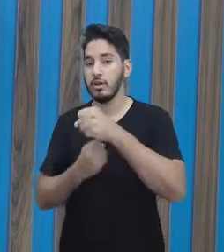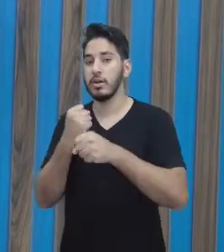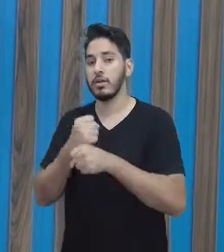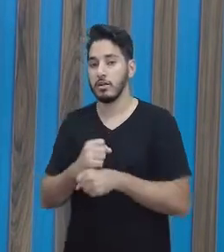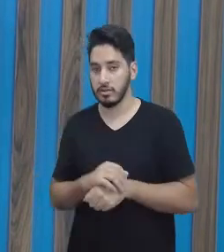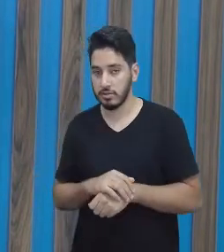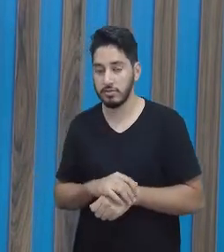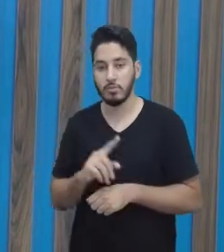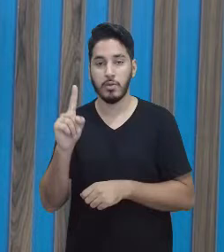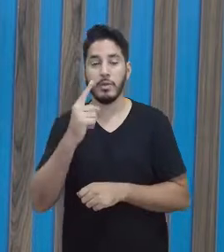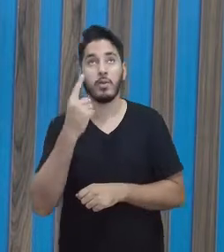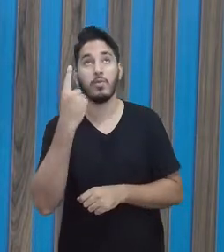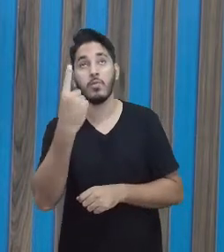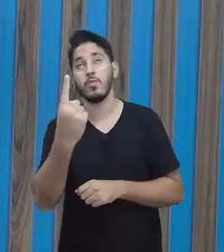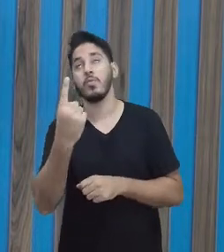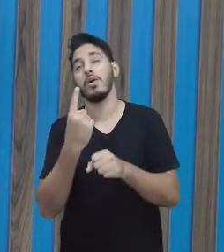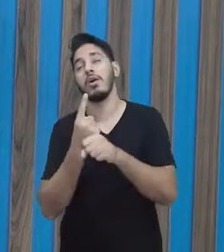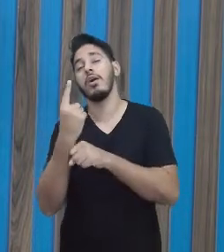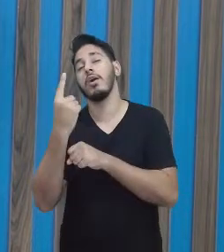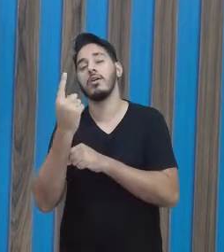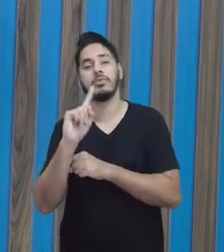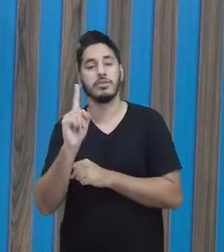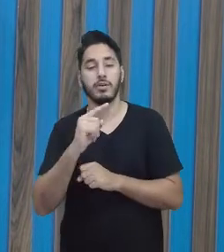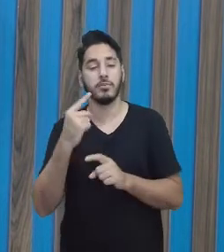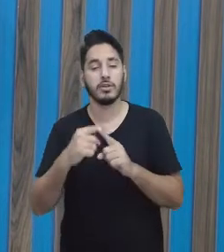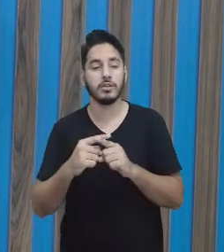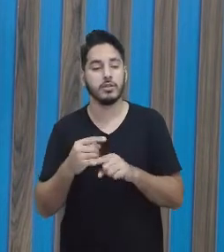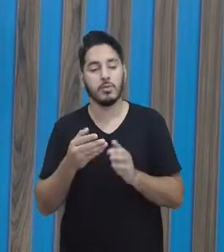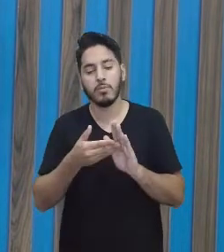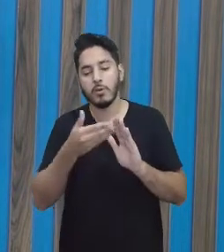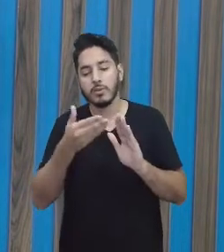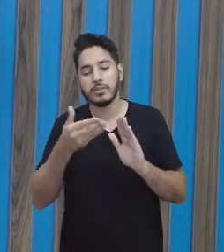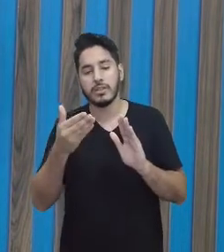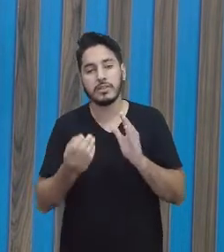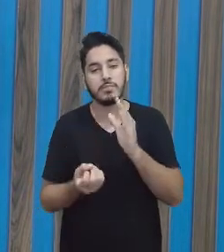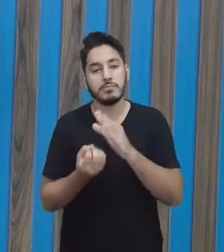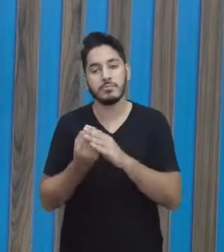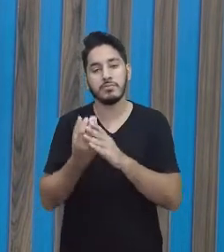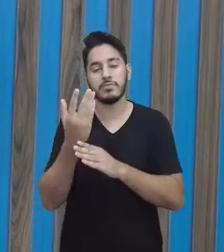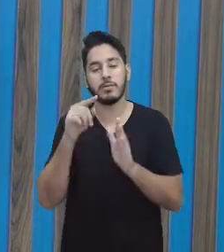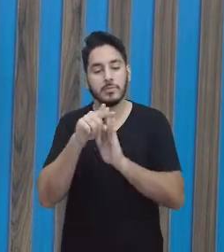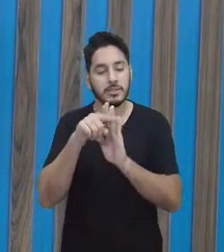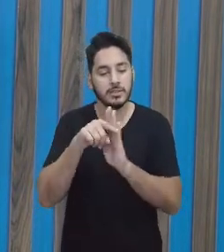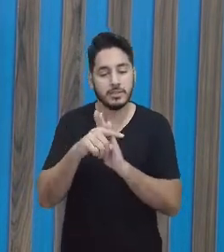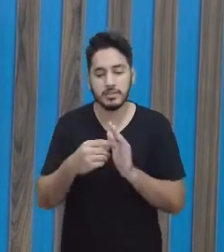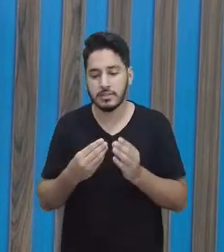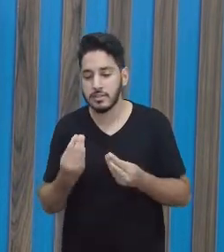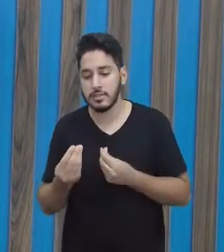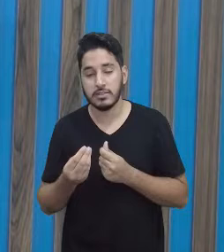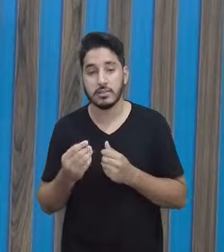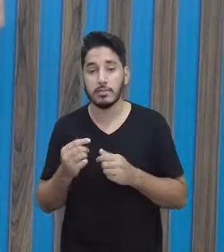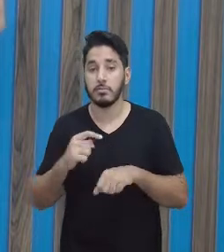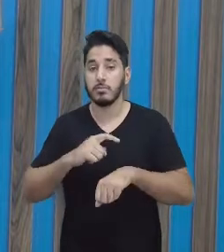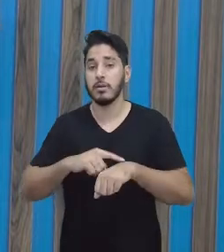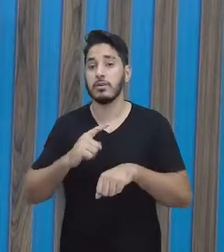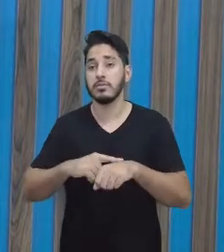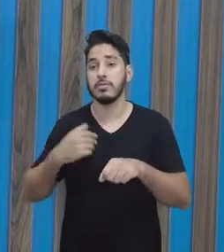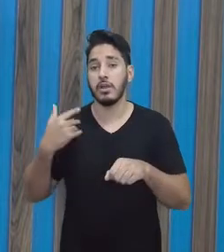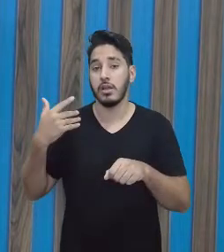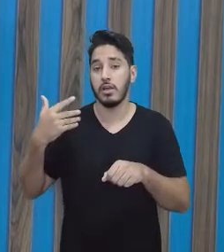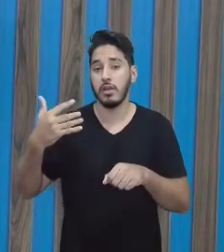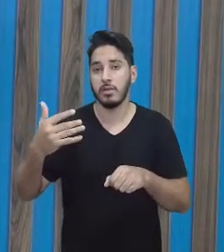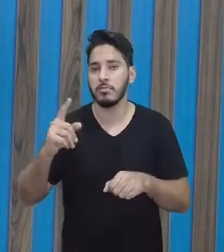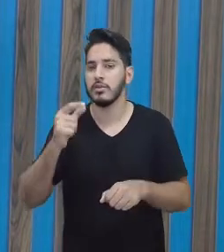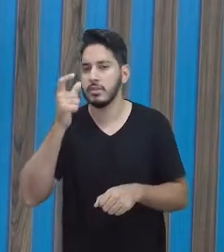ele levava um ano ali, não, é porque ele levava um processo de criação, de pesquisa, muito mais tempo, né? Então é